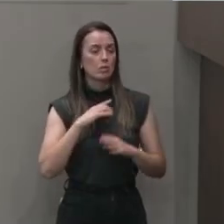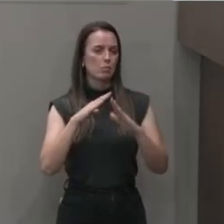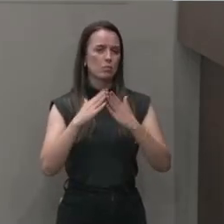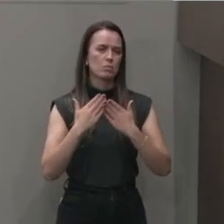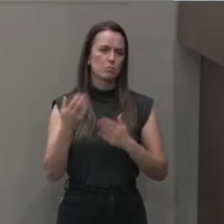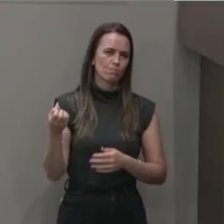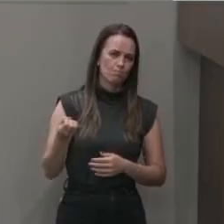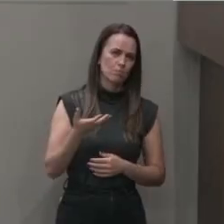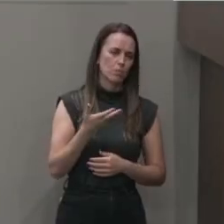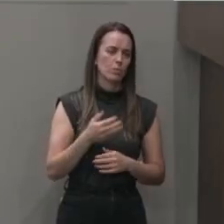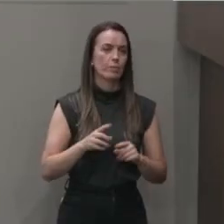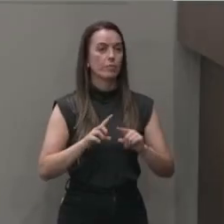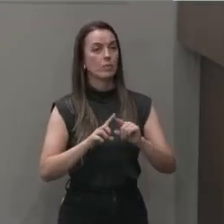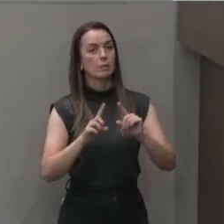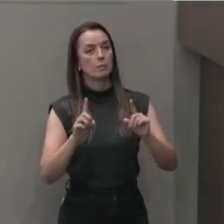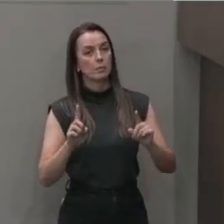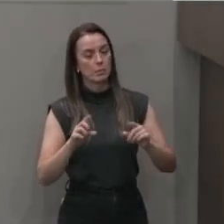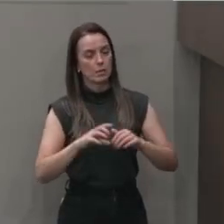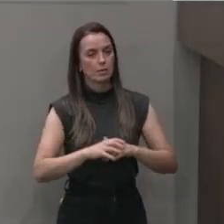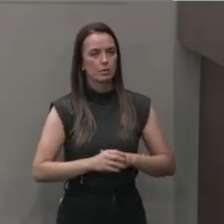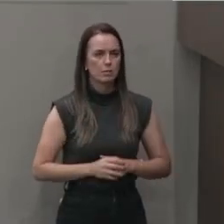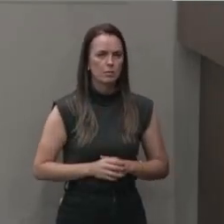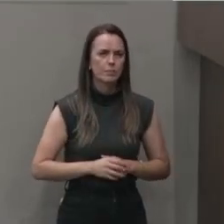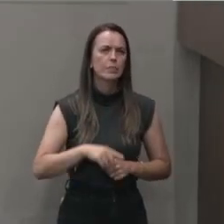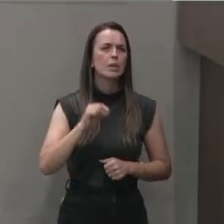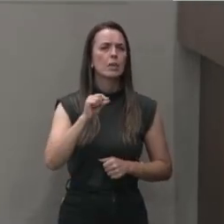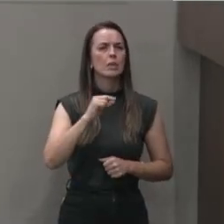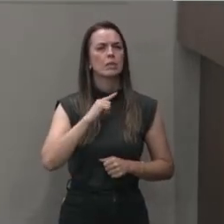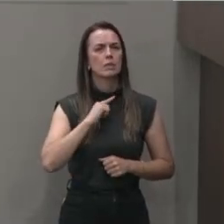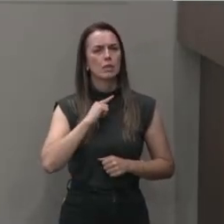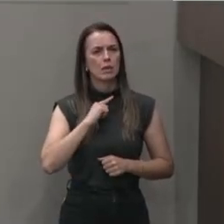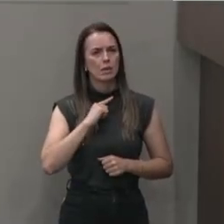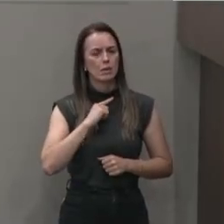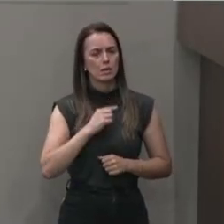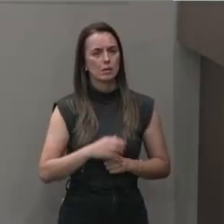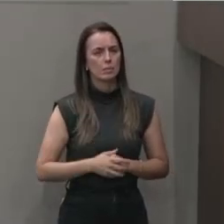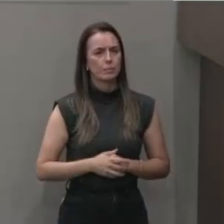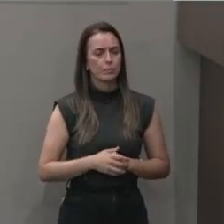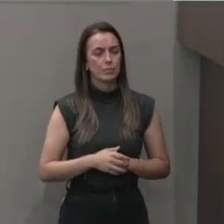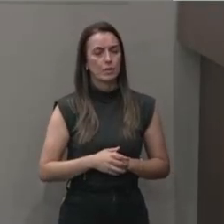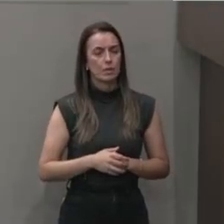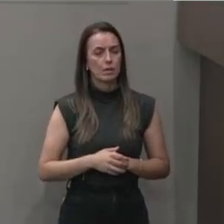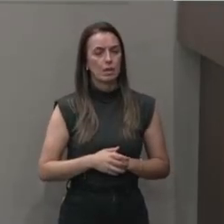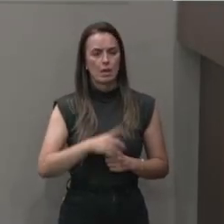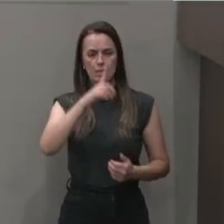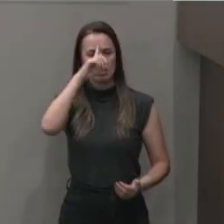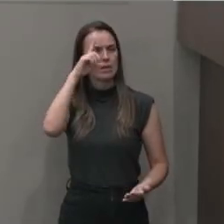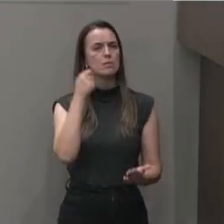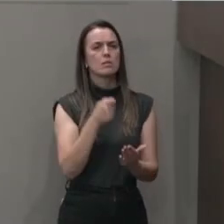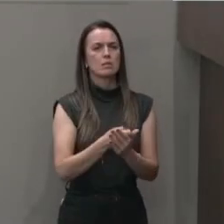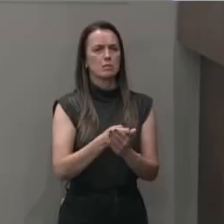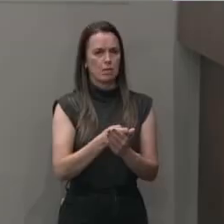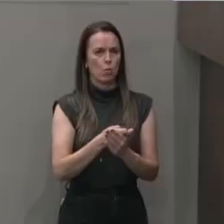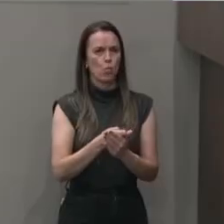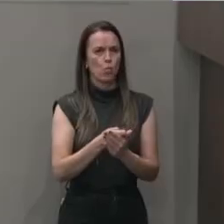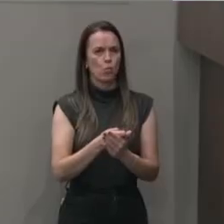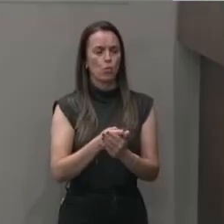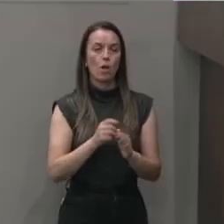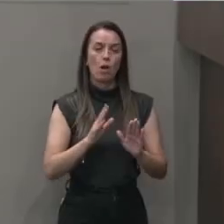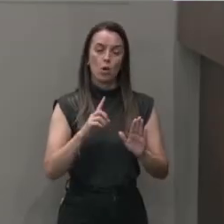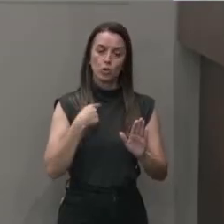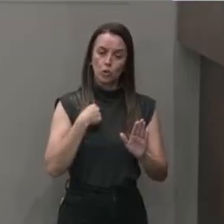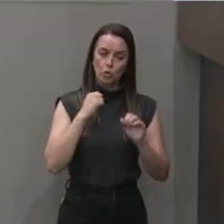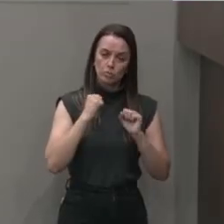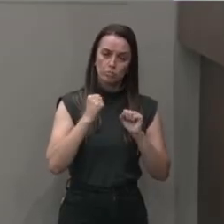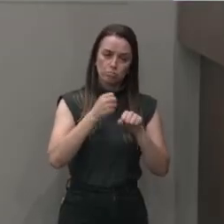né? Mas quem tem essa prerrogativa de fazer e tratar das contrapartidas, nós podemos dar